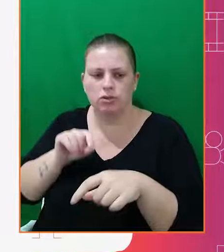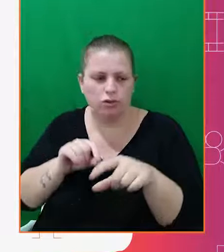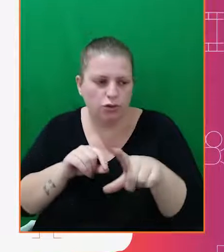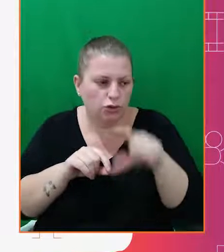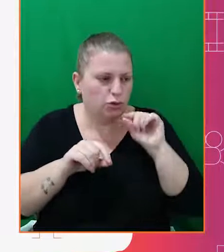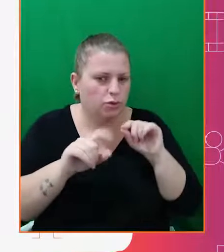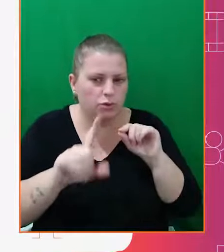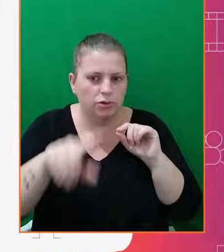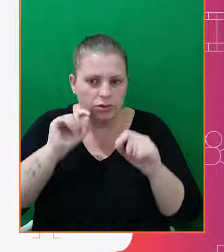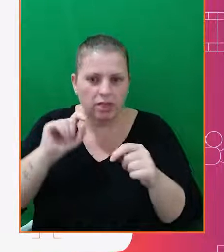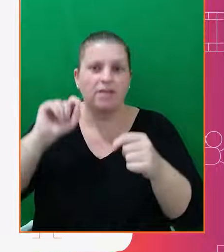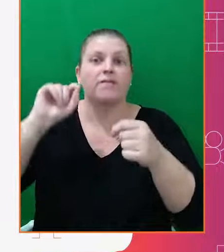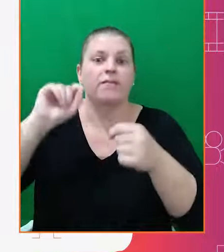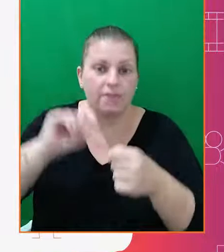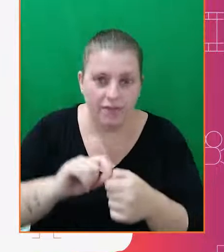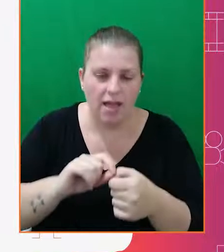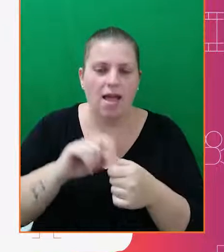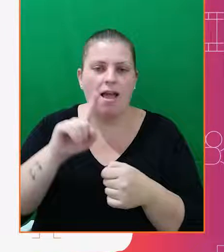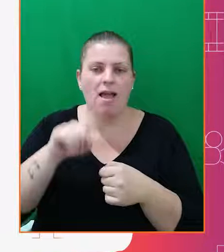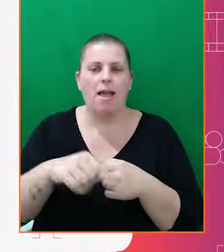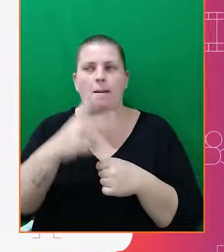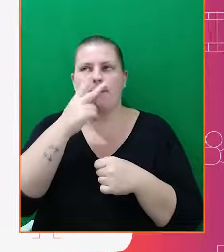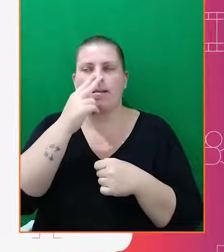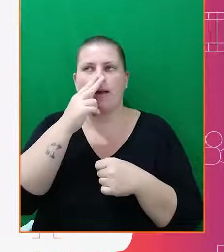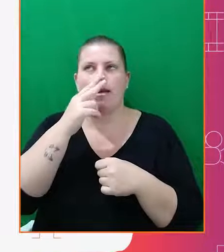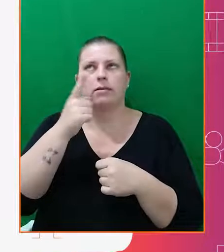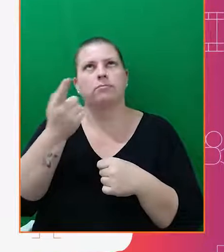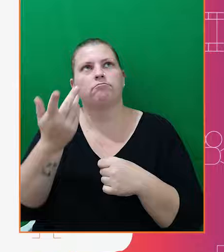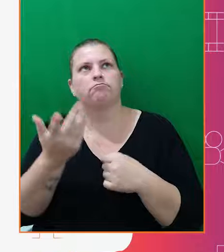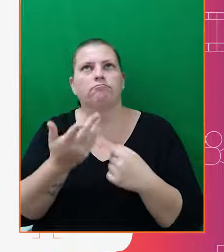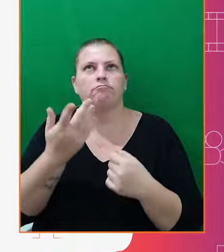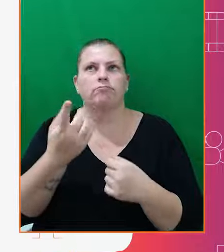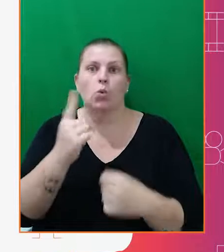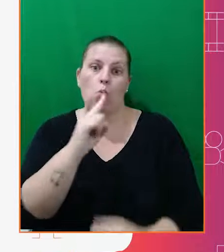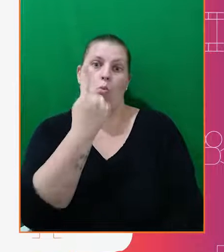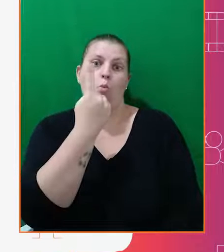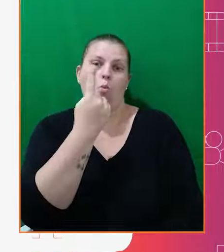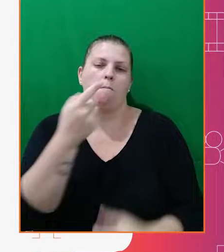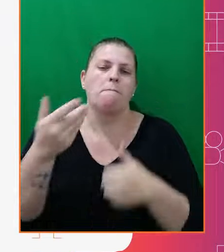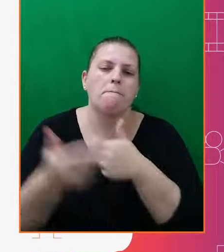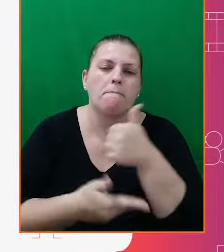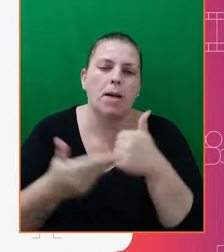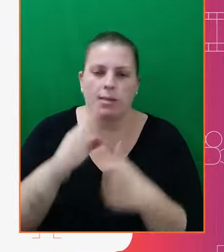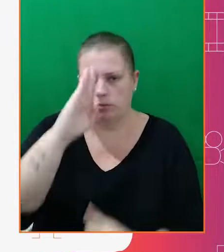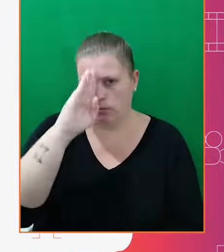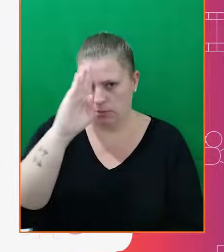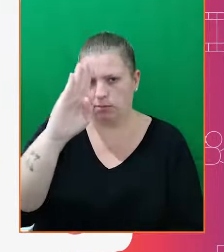fazer escolhas, e talvez essa seja a principal chave para a escritura de um roteiro.